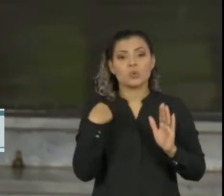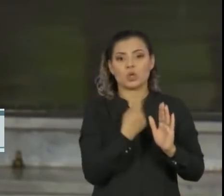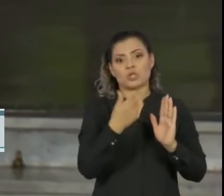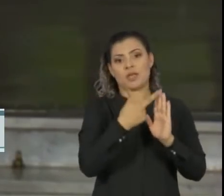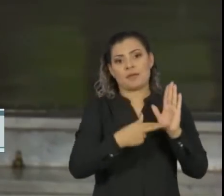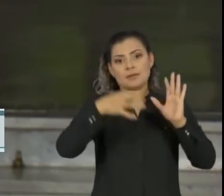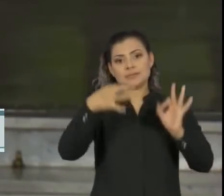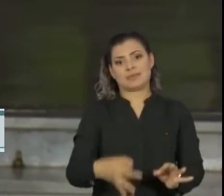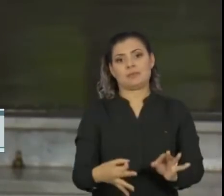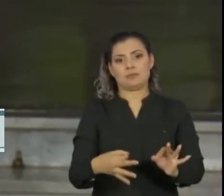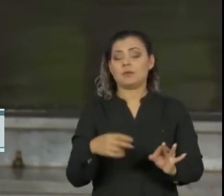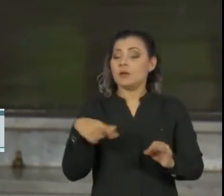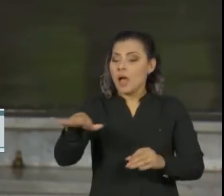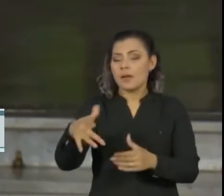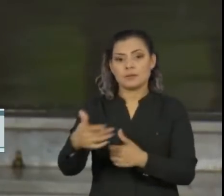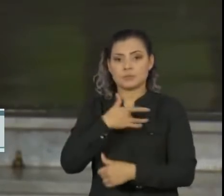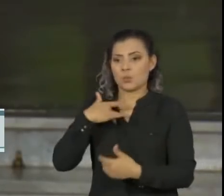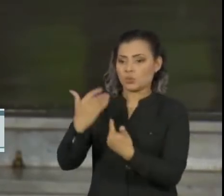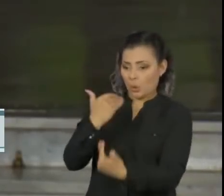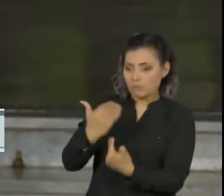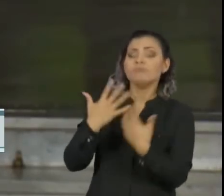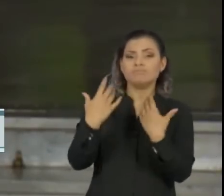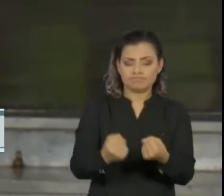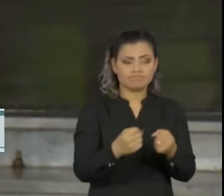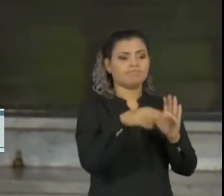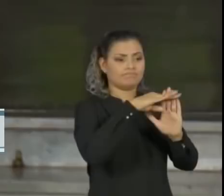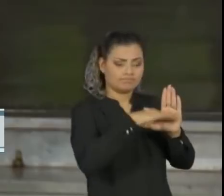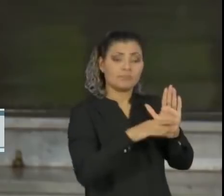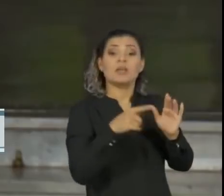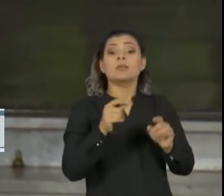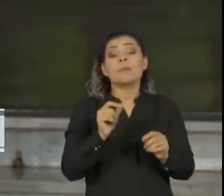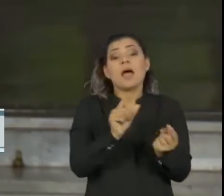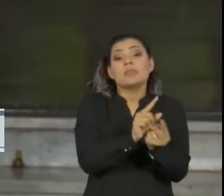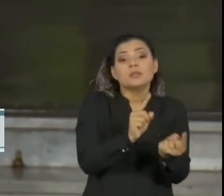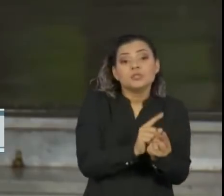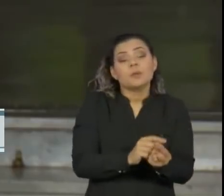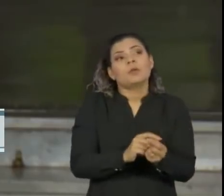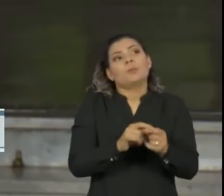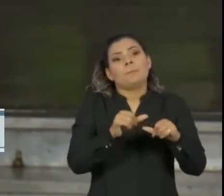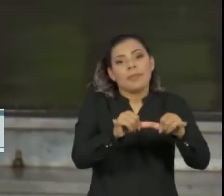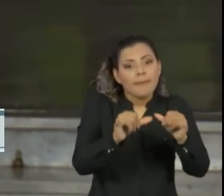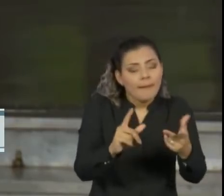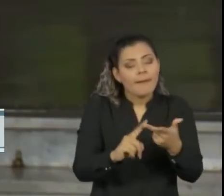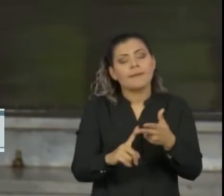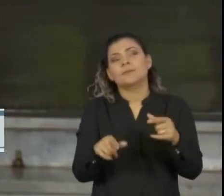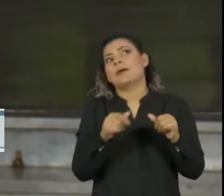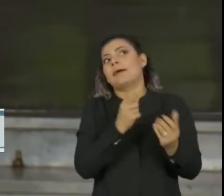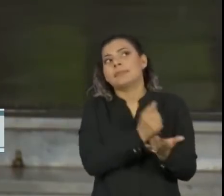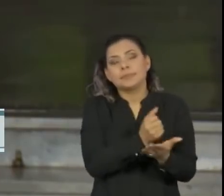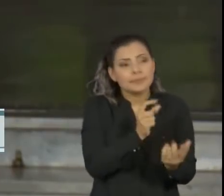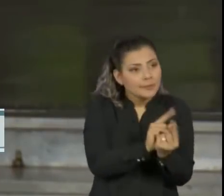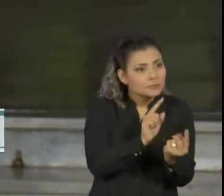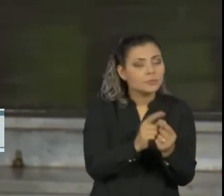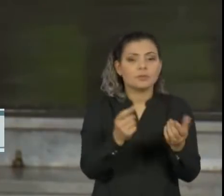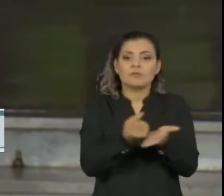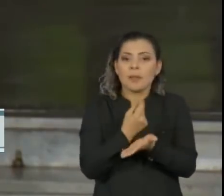Estado. Nós conseguimos manter os serviços essenciais operando e, ao mesmo